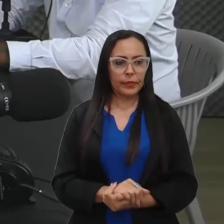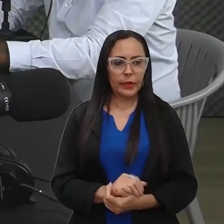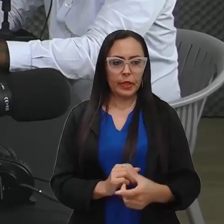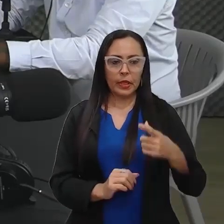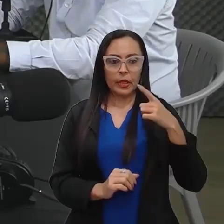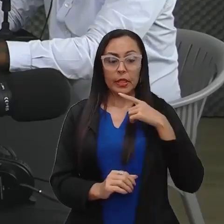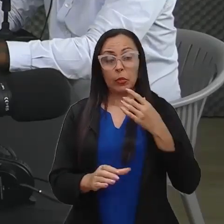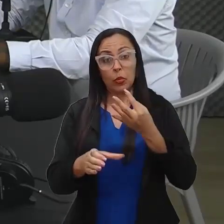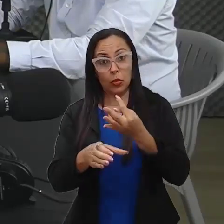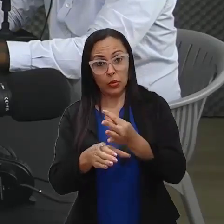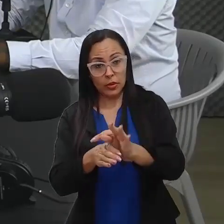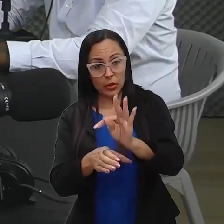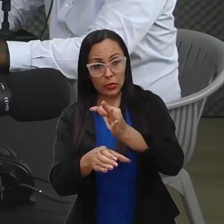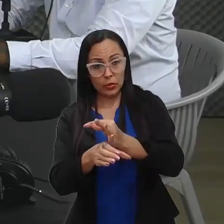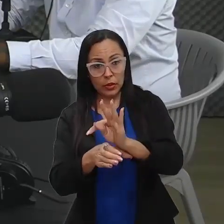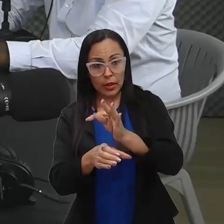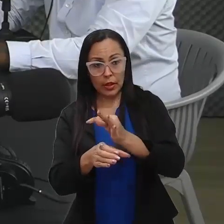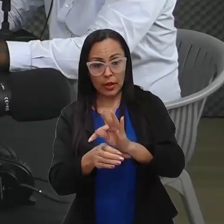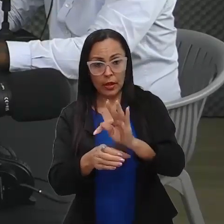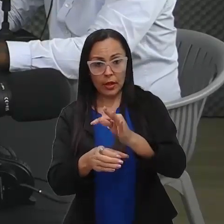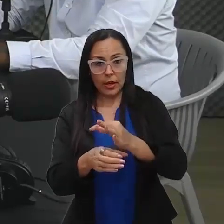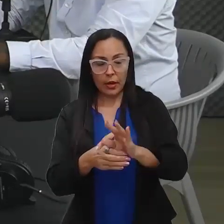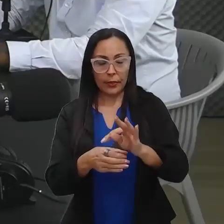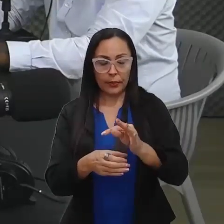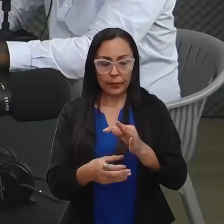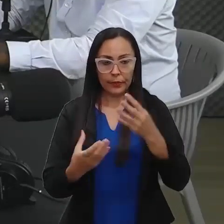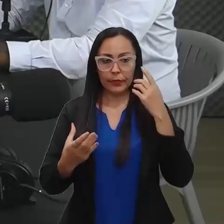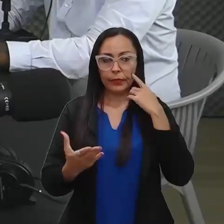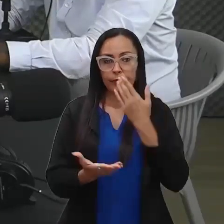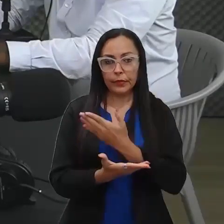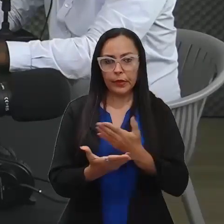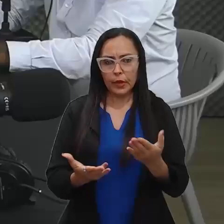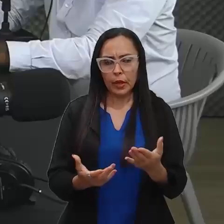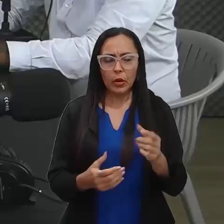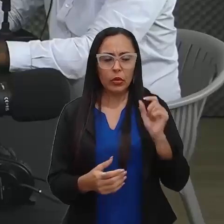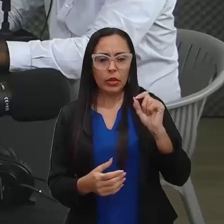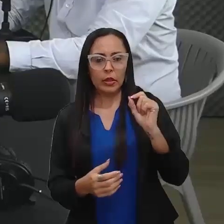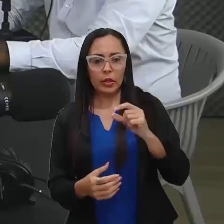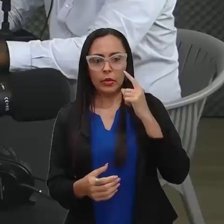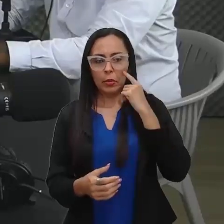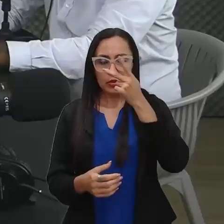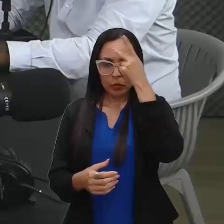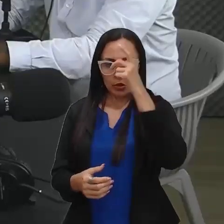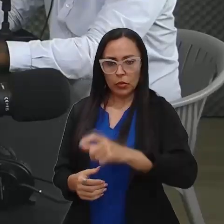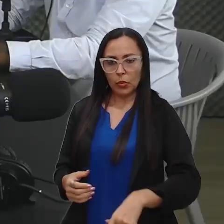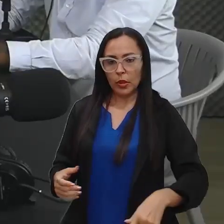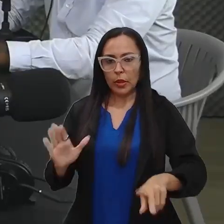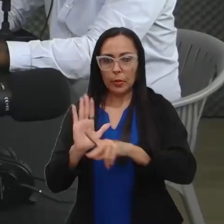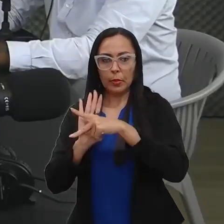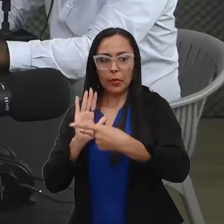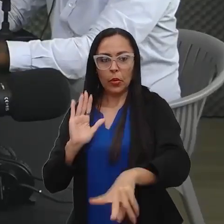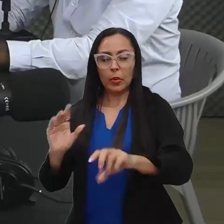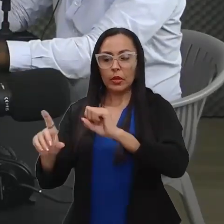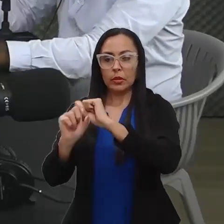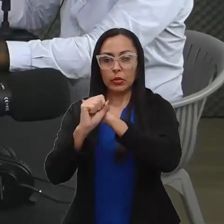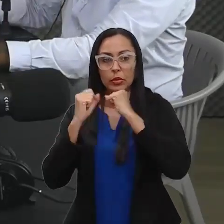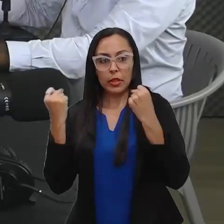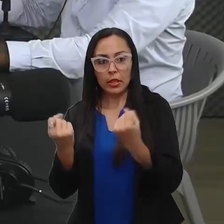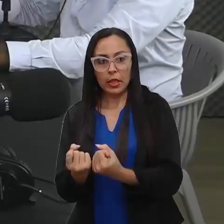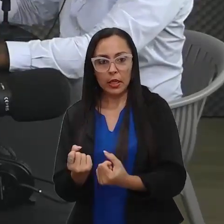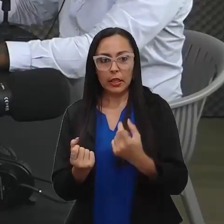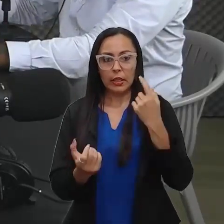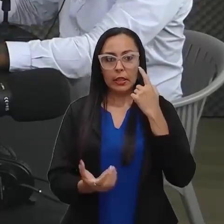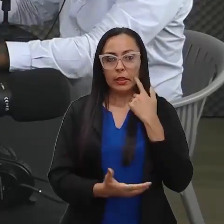Conselho Tutelar. O que são os conselheiros tutelares? São pessoas indicadas pela própria sociedade através de um processo